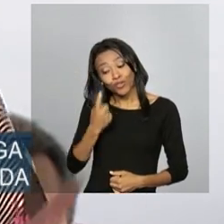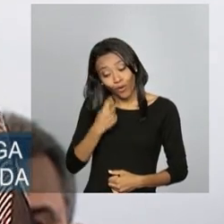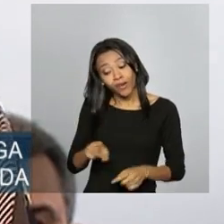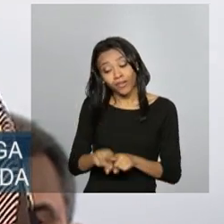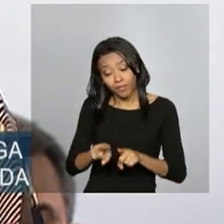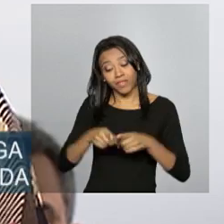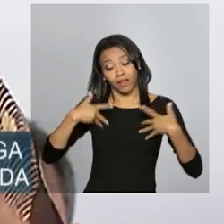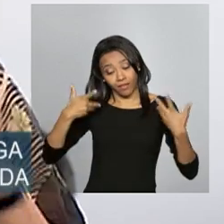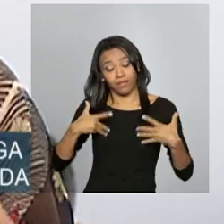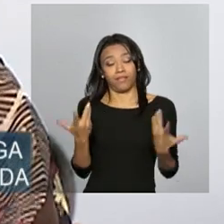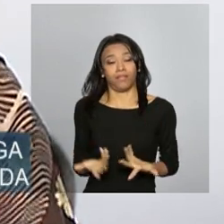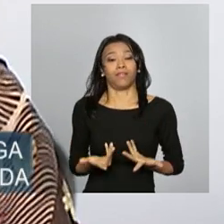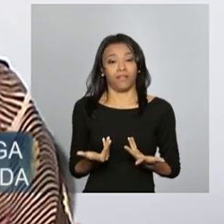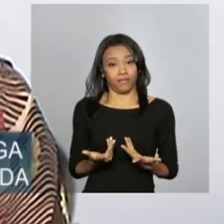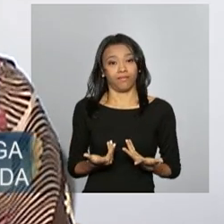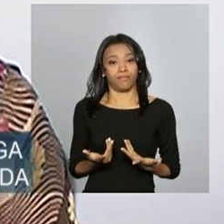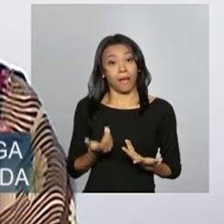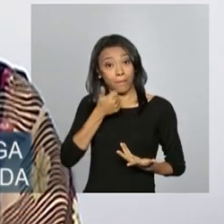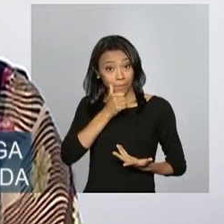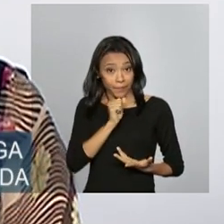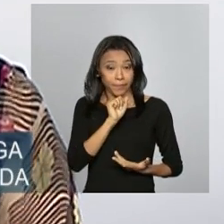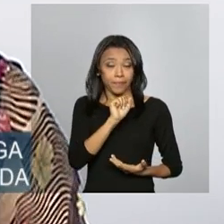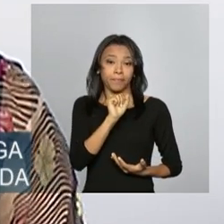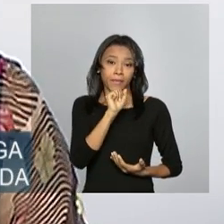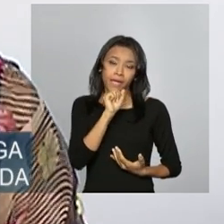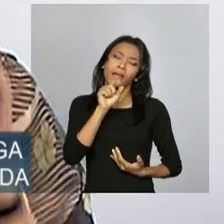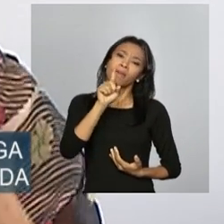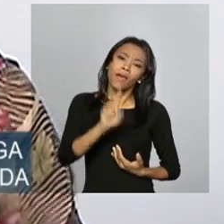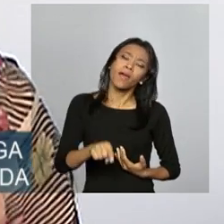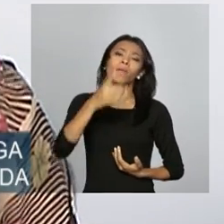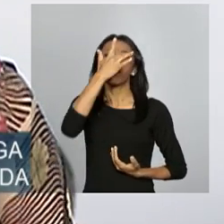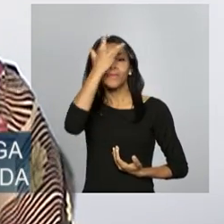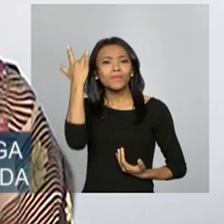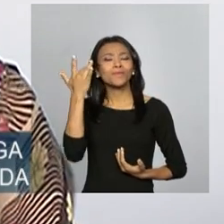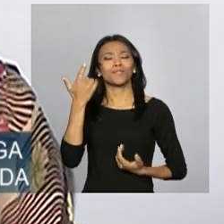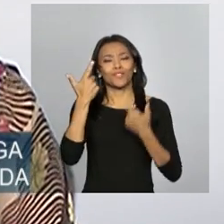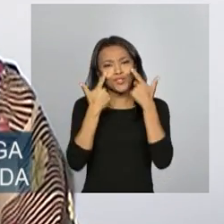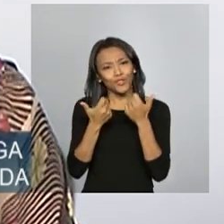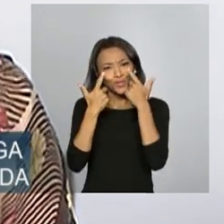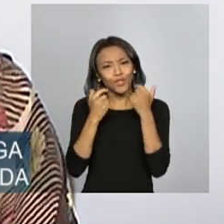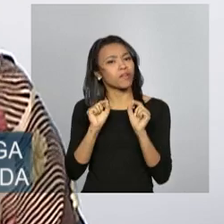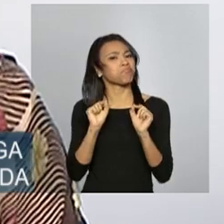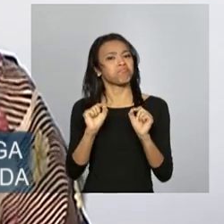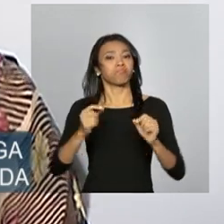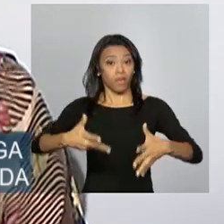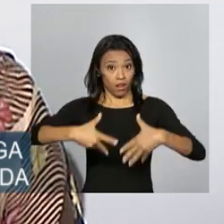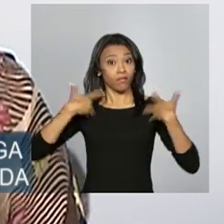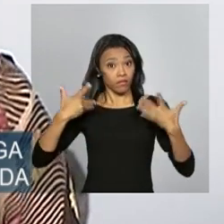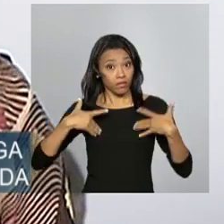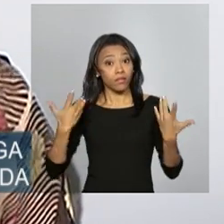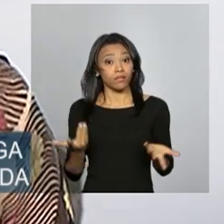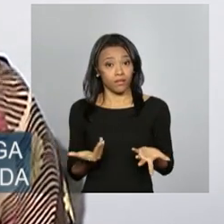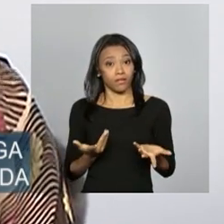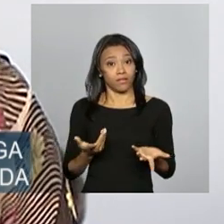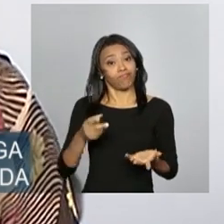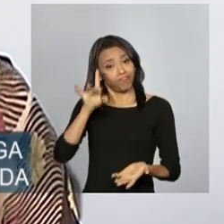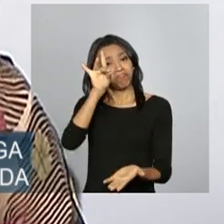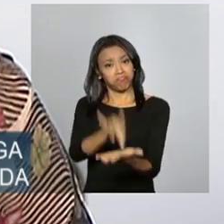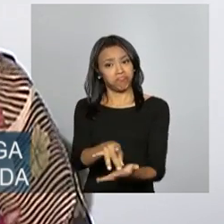alegria. Mãe é uma pessoa que chora de alegria. E de fato, a mãe